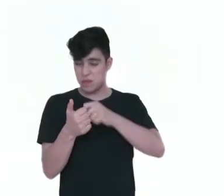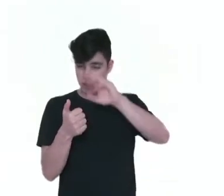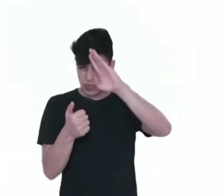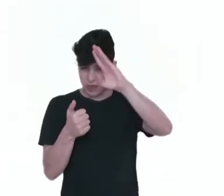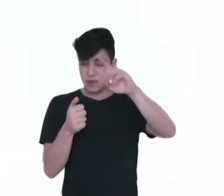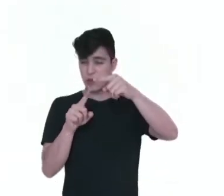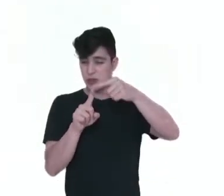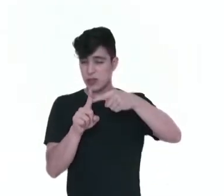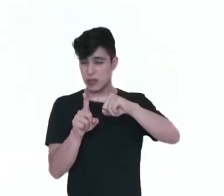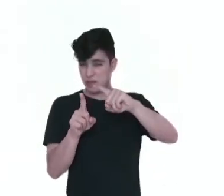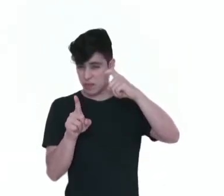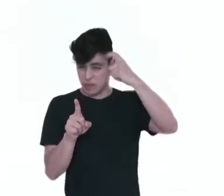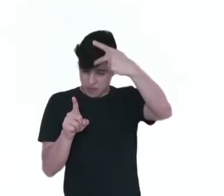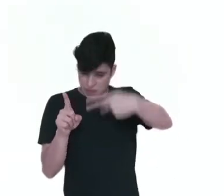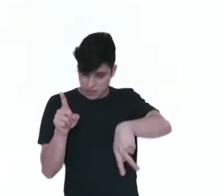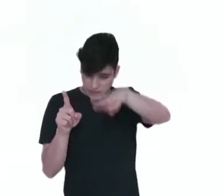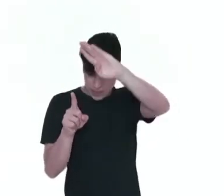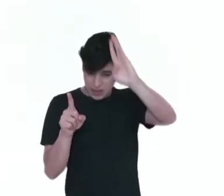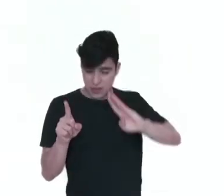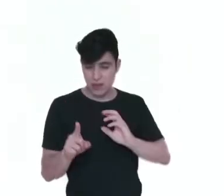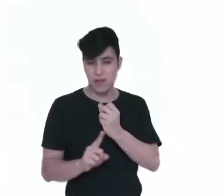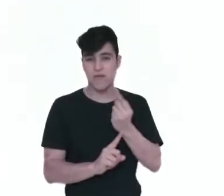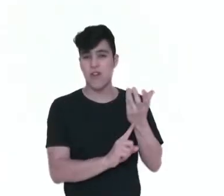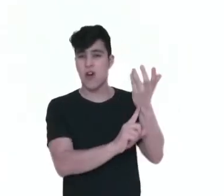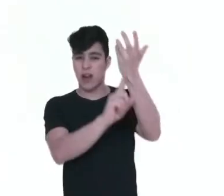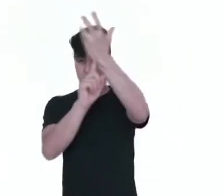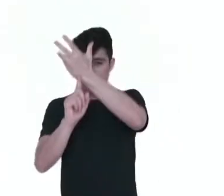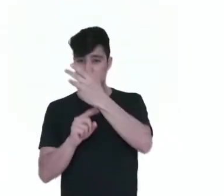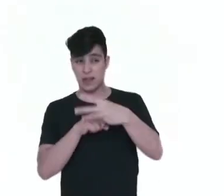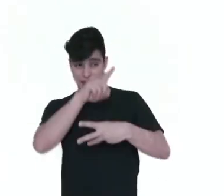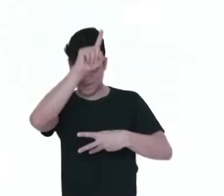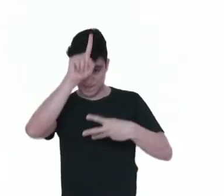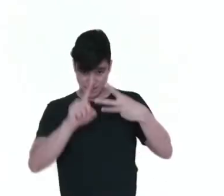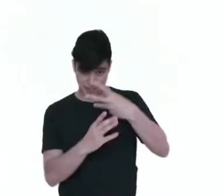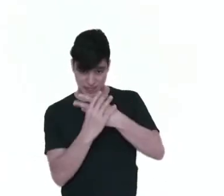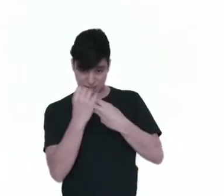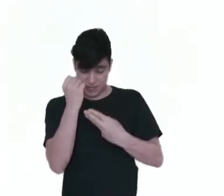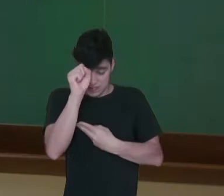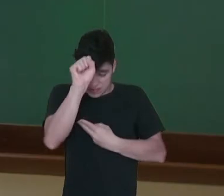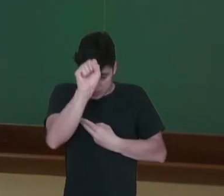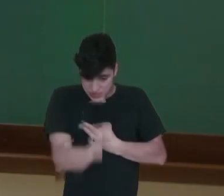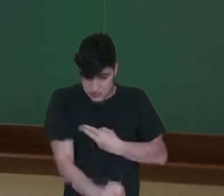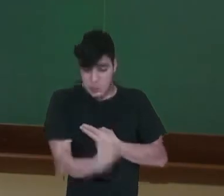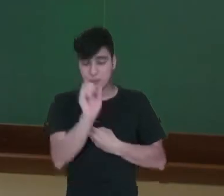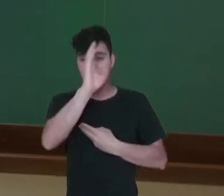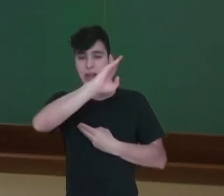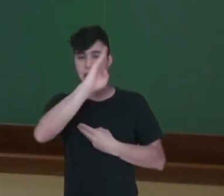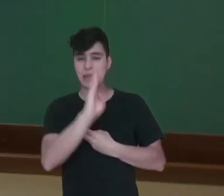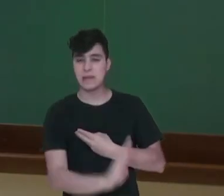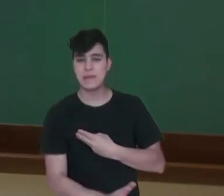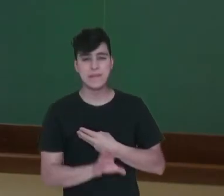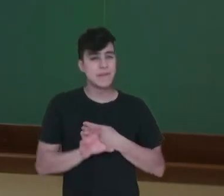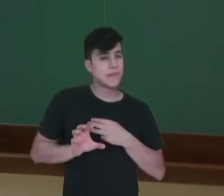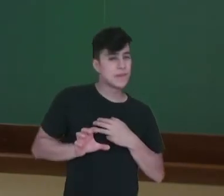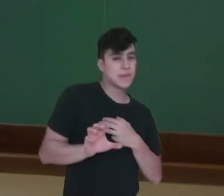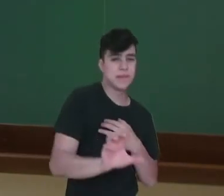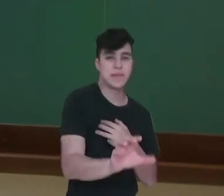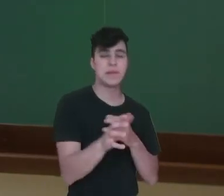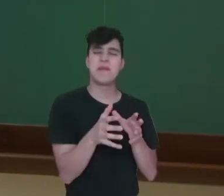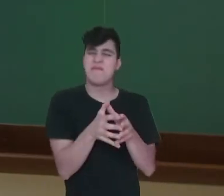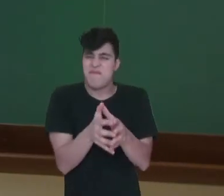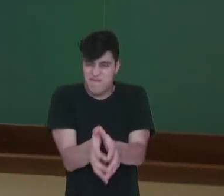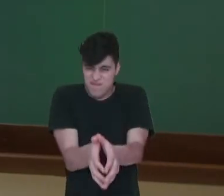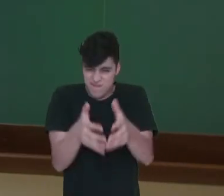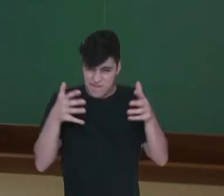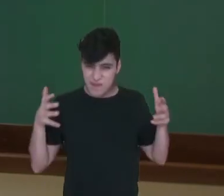do Brasil, a gente vai ter esses três presentes aqui na porção sul do território brasileiro, no local da grande